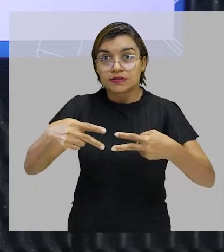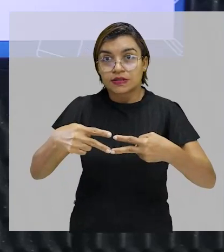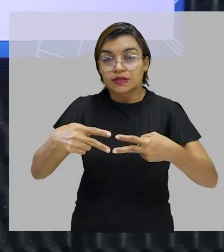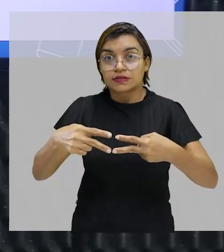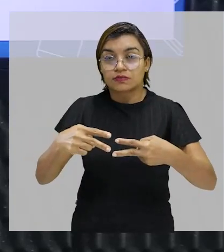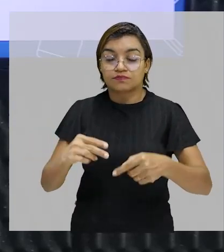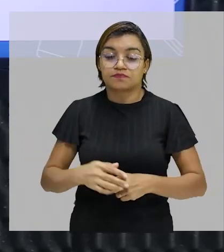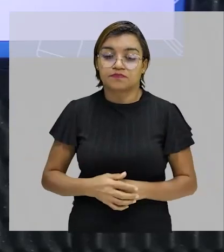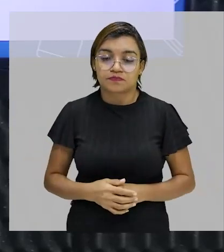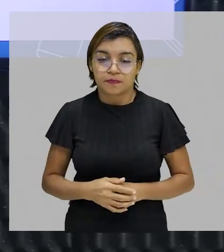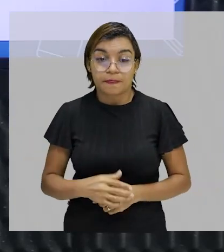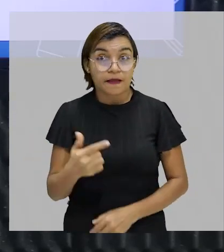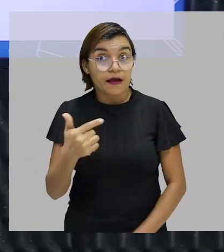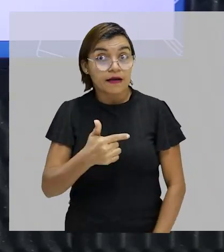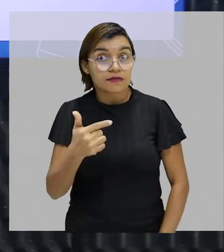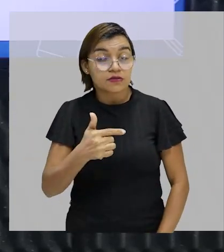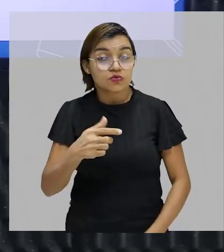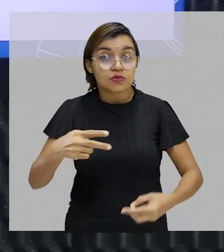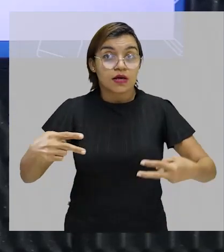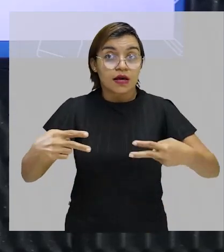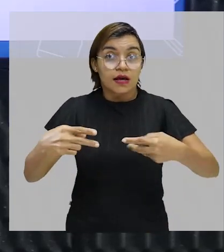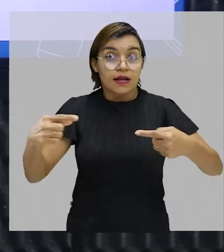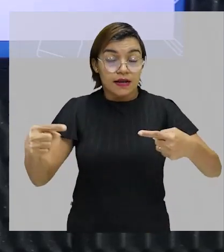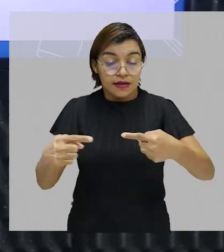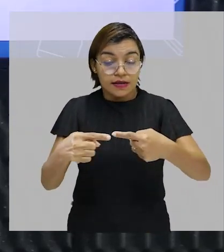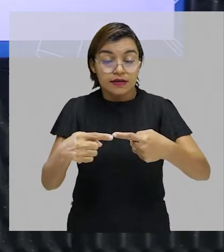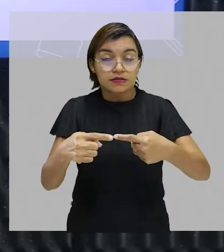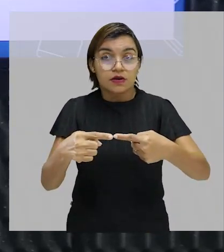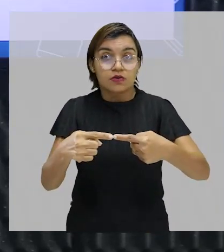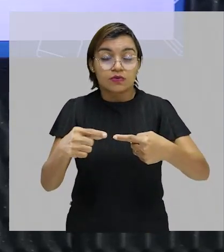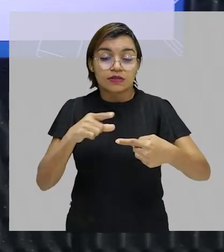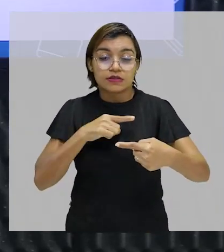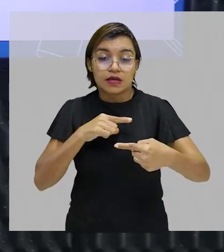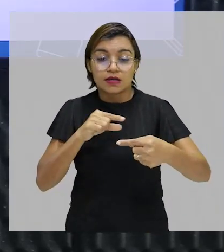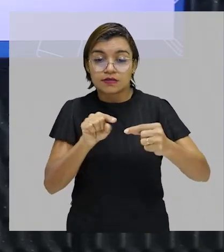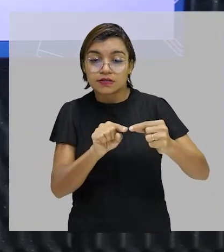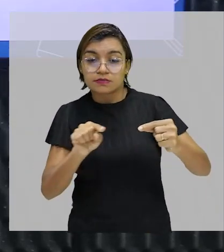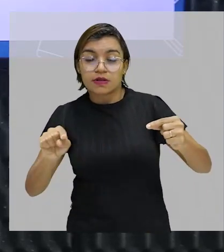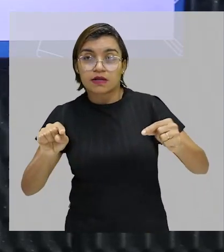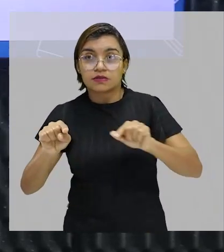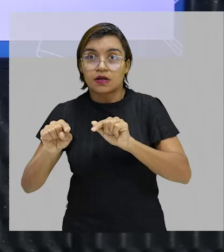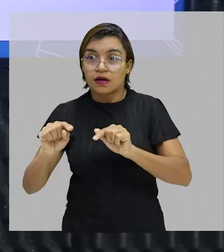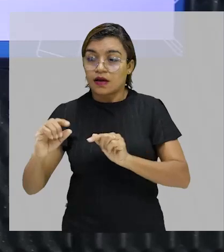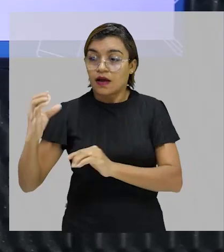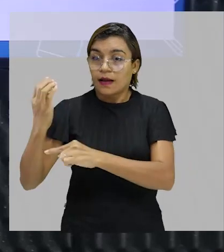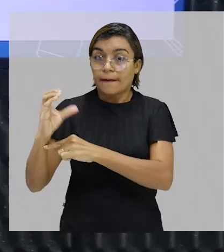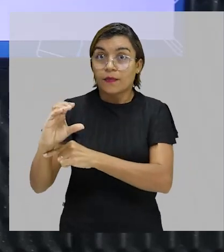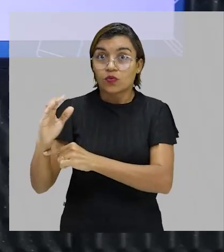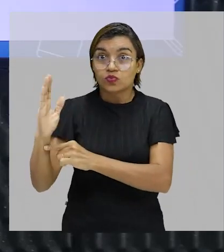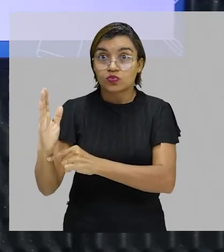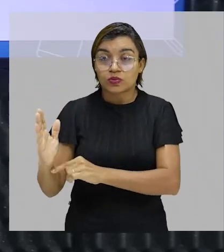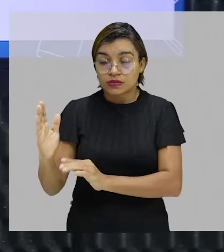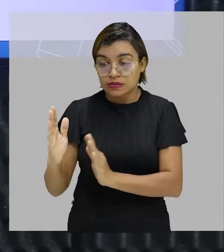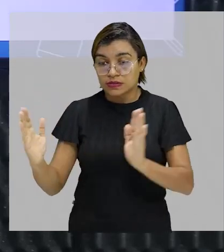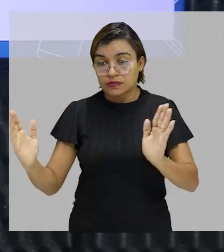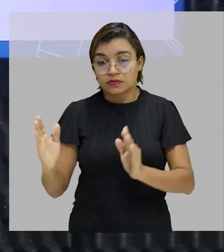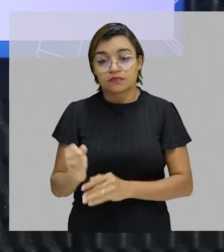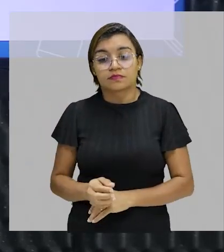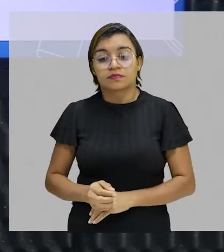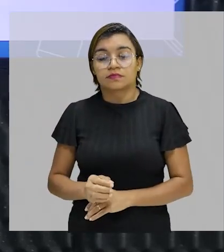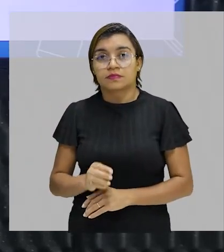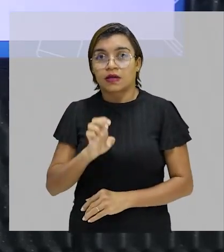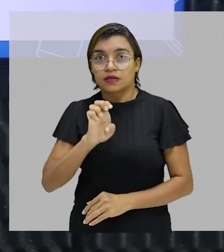A segunda ligação, ela vai abrir espaço no carbono da extremidade da cadeia. Então, a alternativa